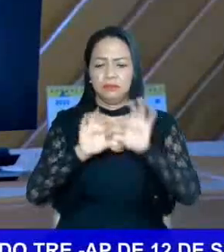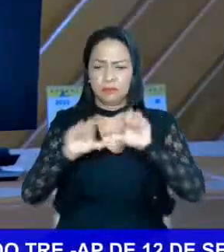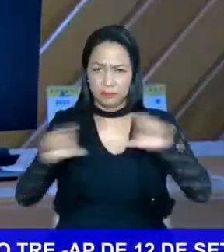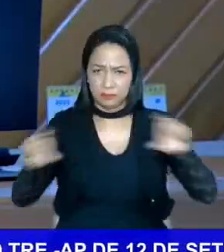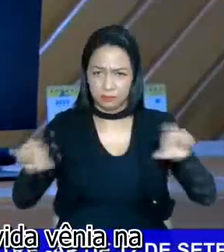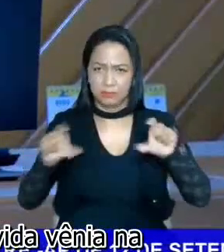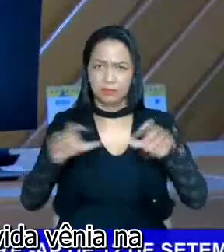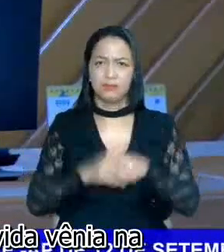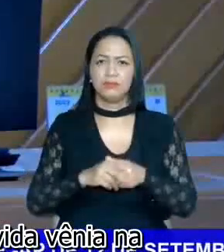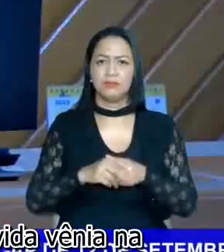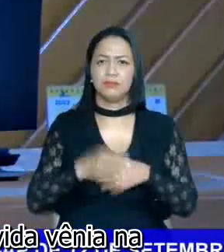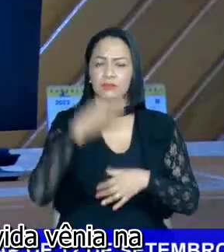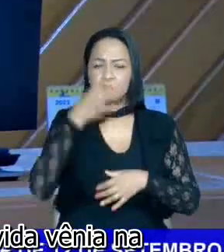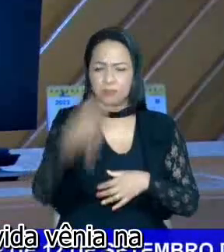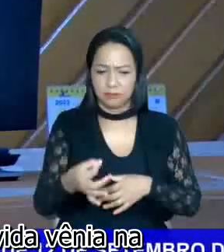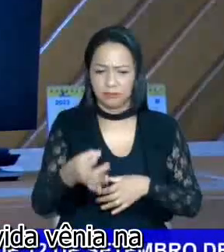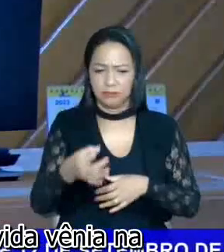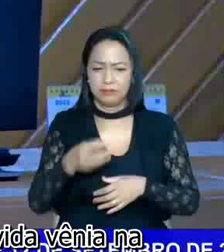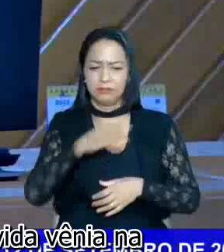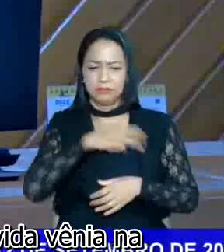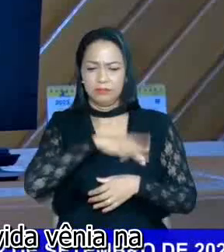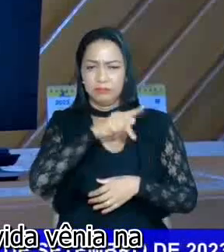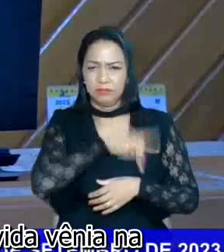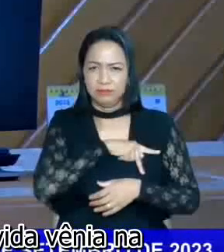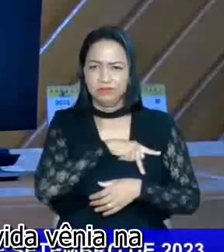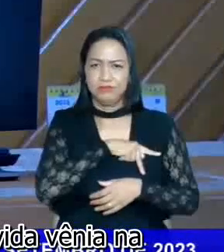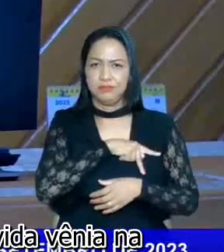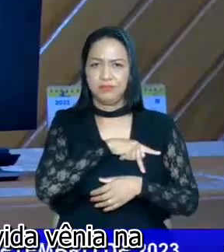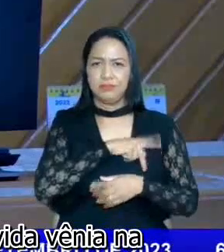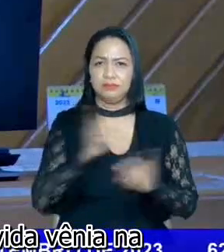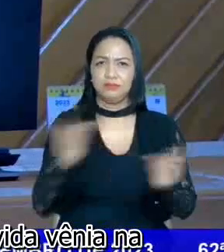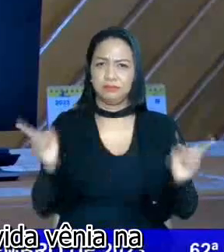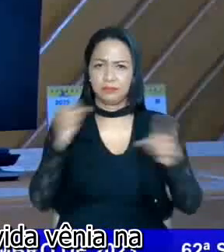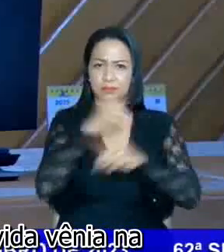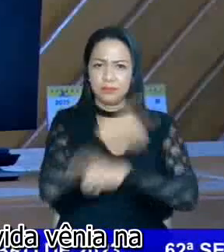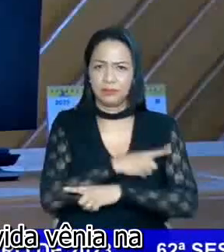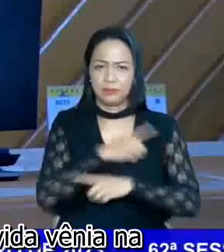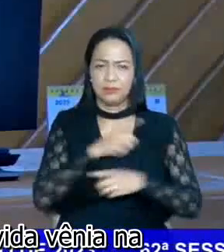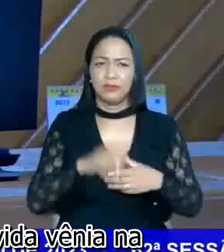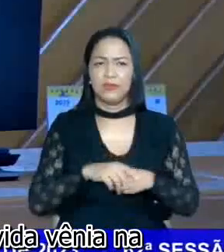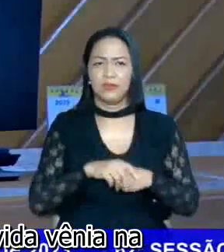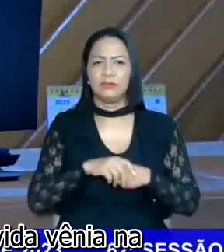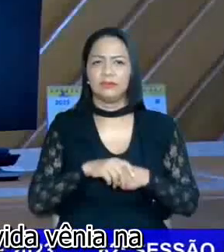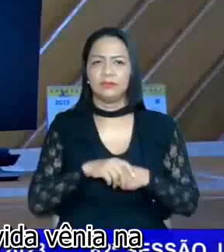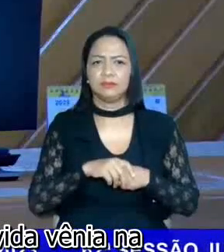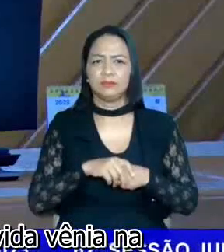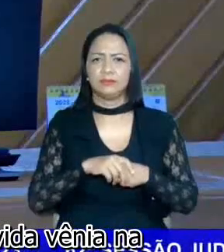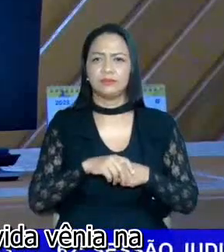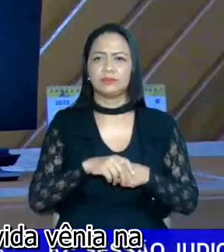visão desse órgão ministerial há uma contradição com a devida vênia,